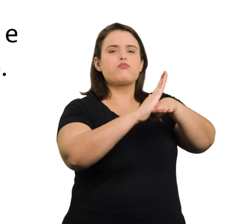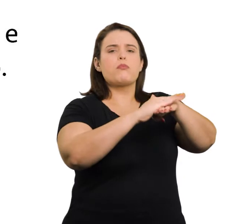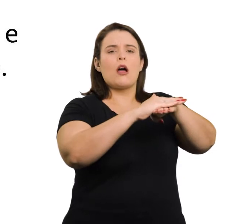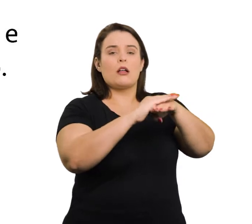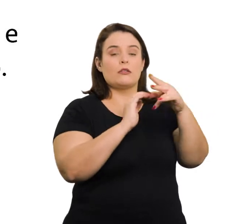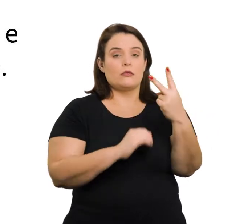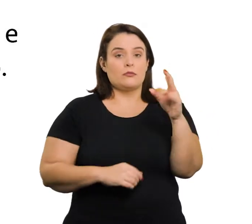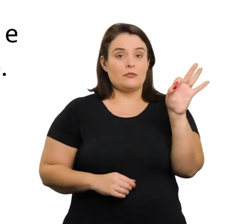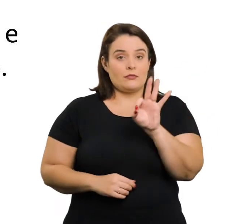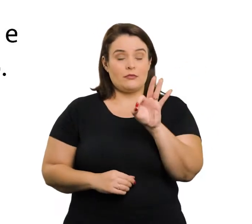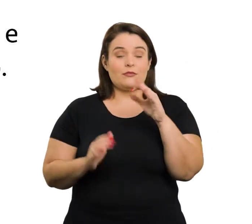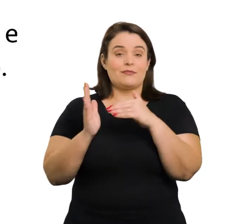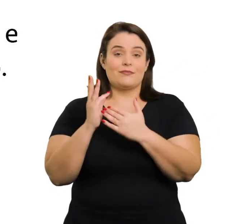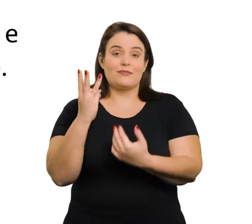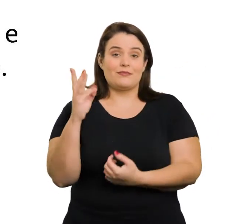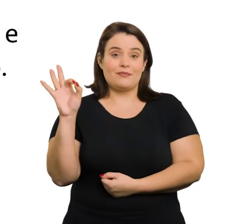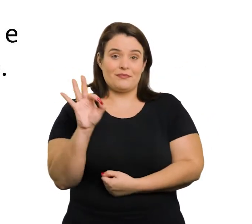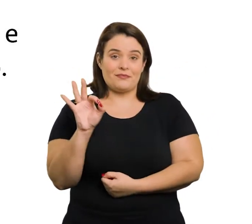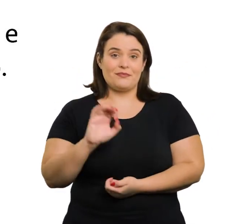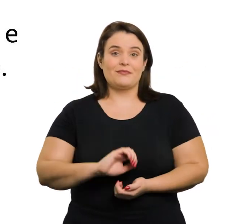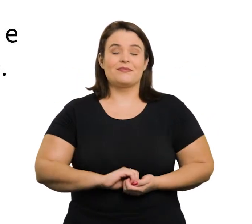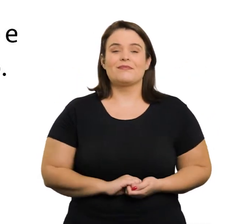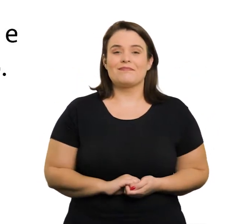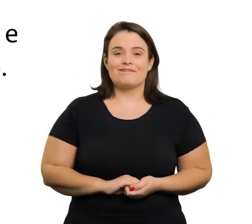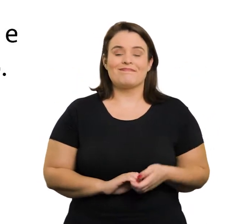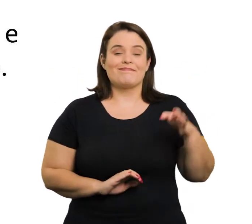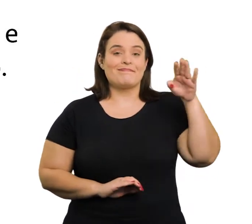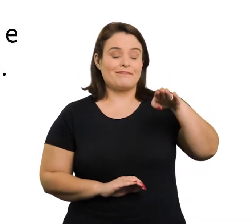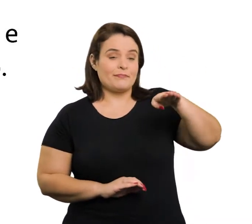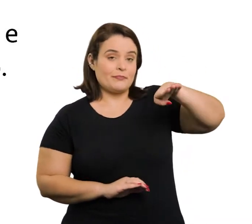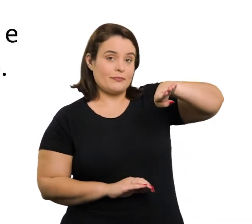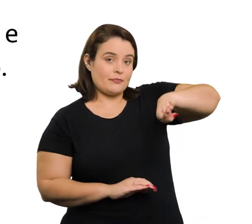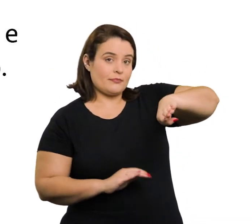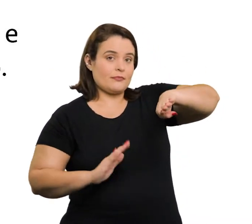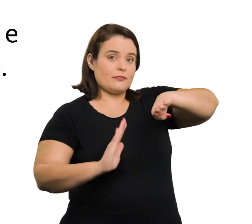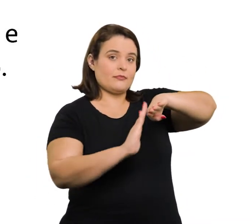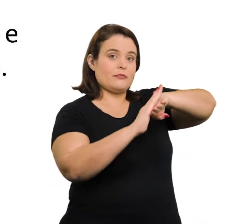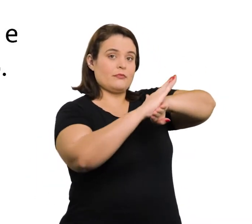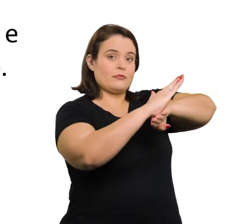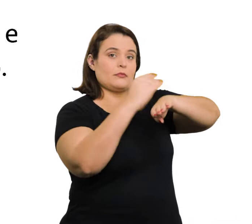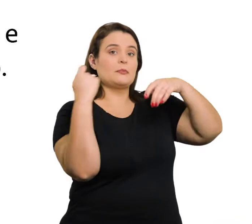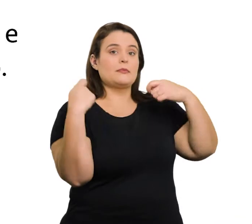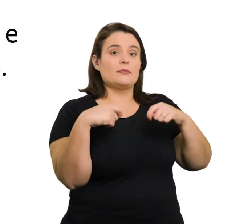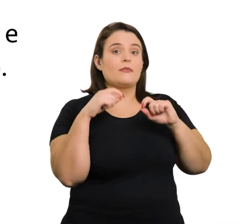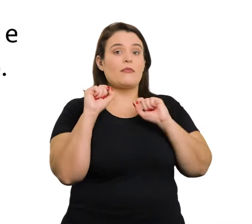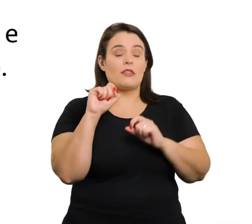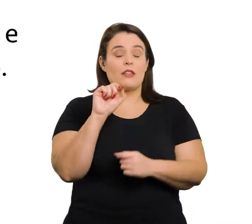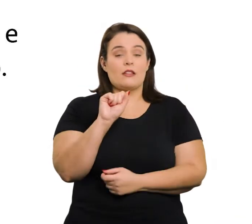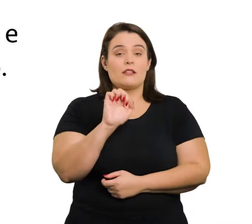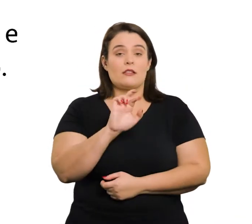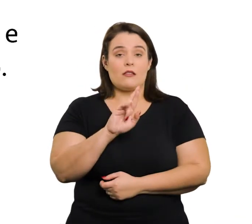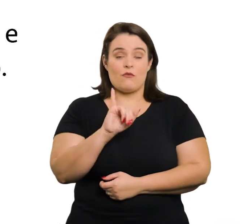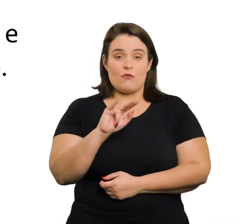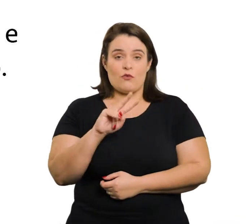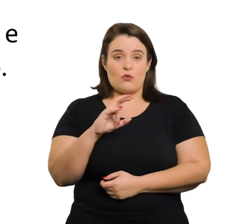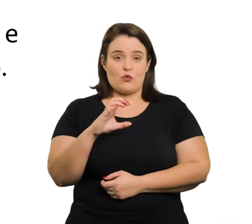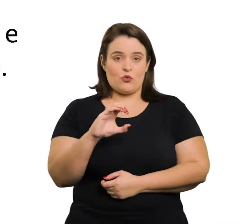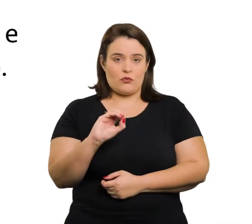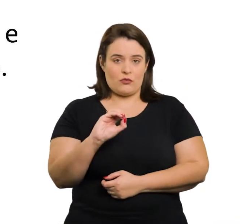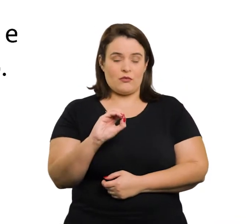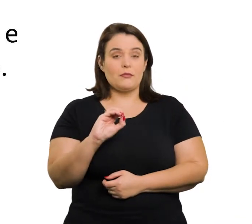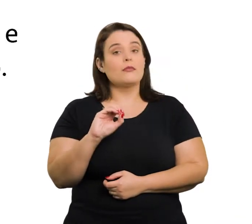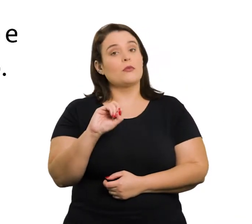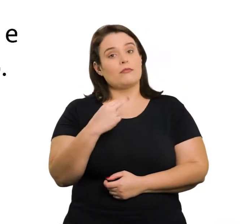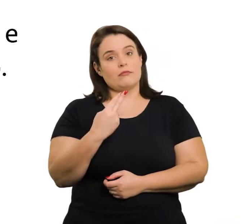de 2% a 3%. O rebaixamento para este acesso deve ser na faixa de serviço